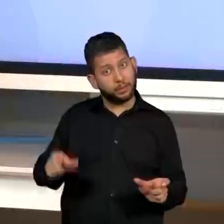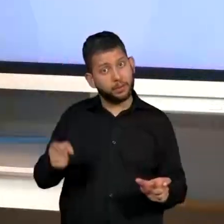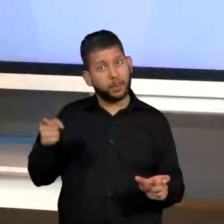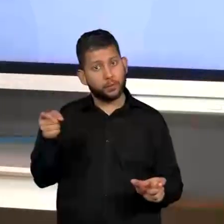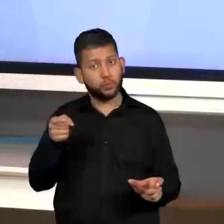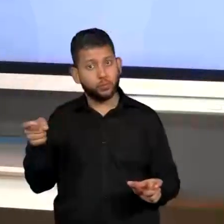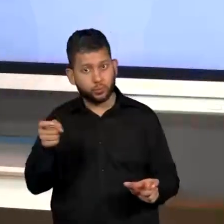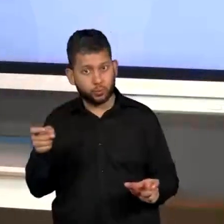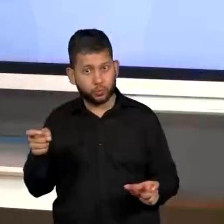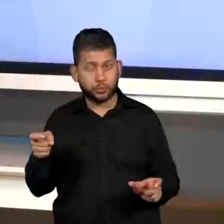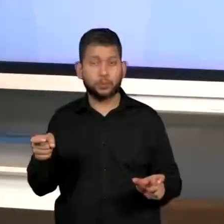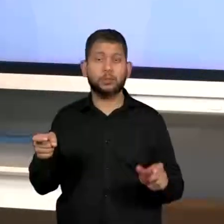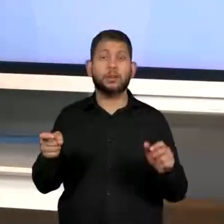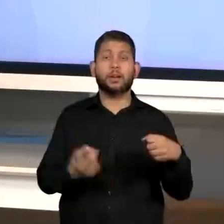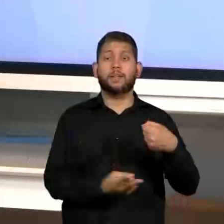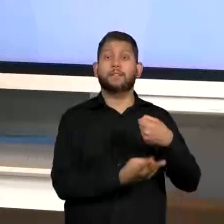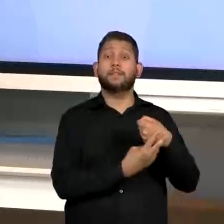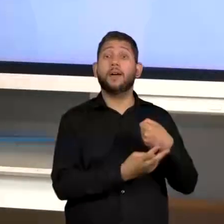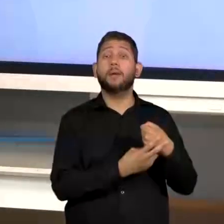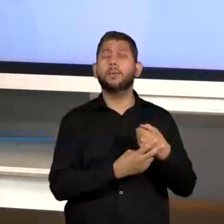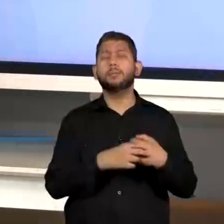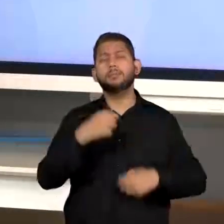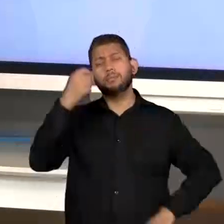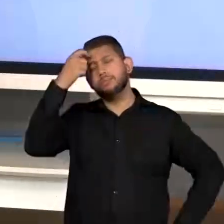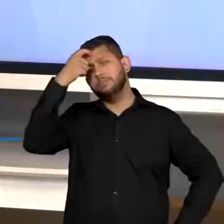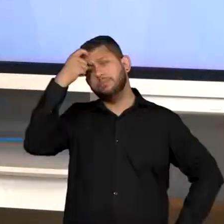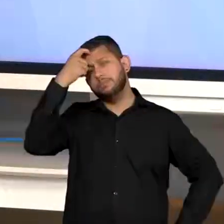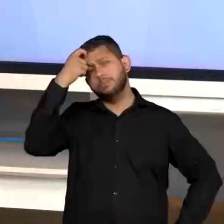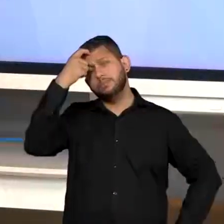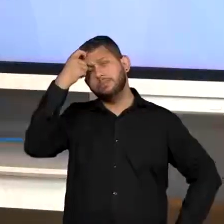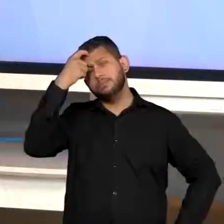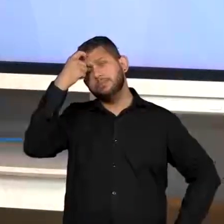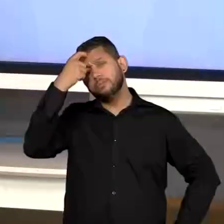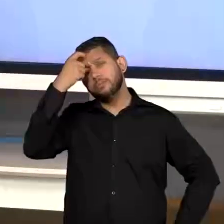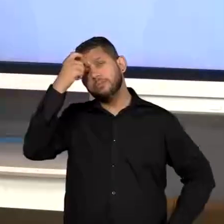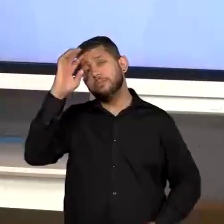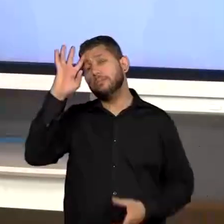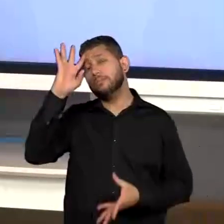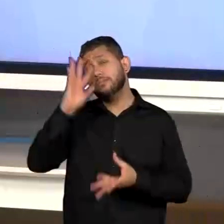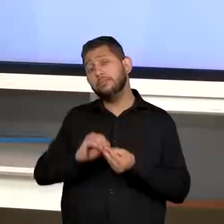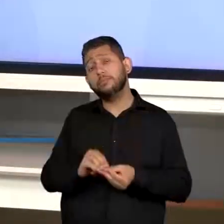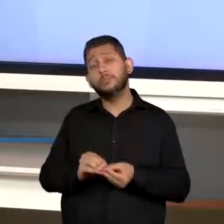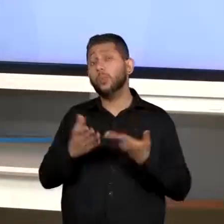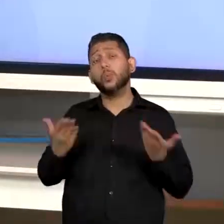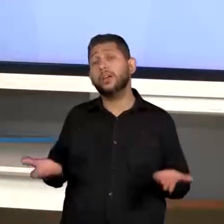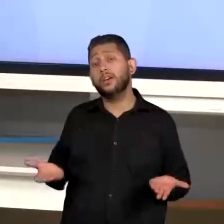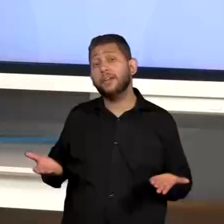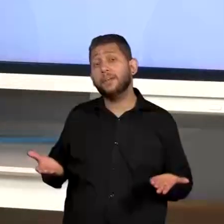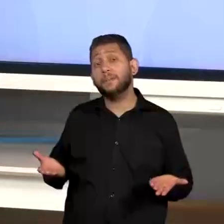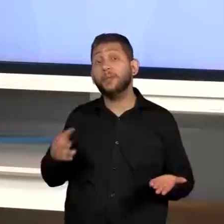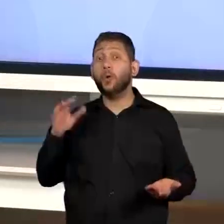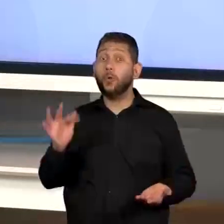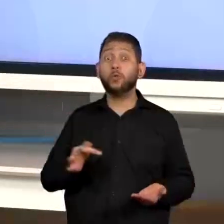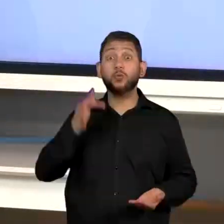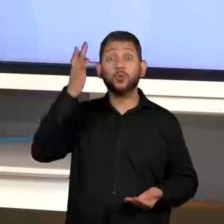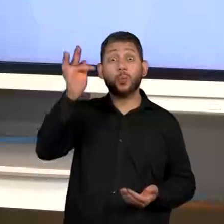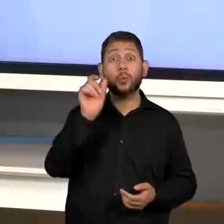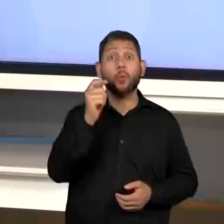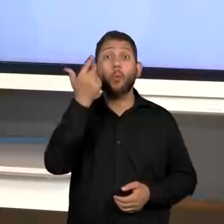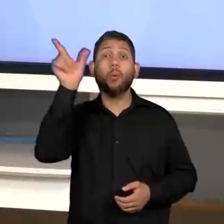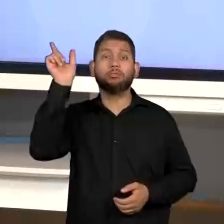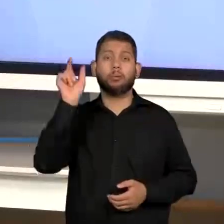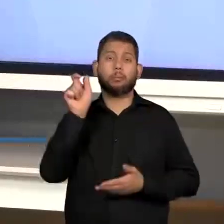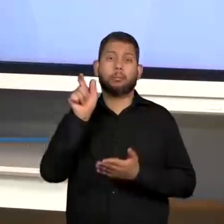S's são verbos, o que será que isso pode nos ajudar nas regras para